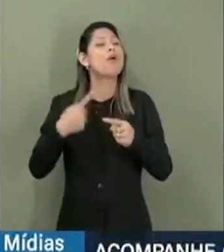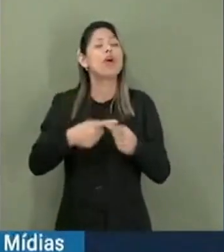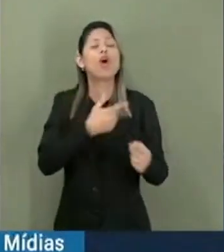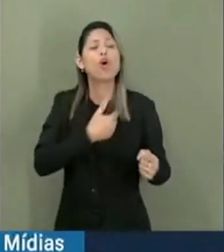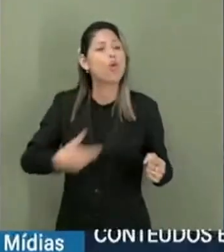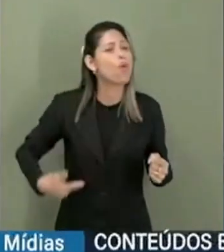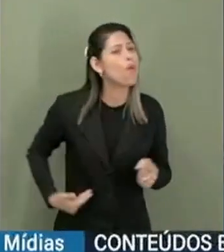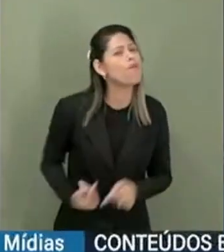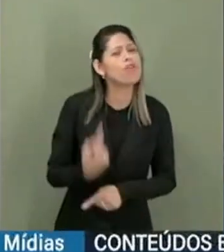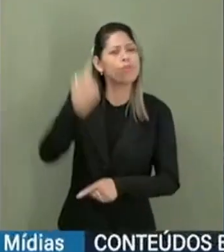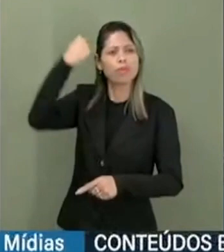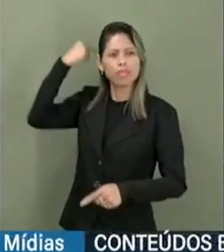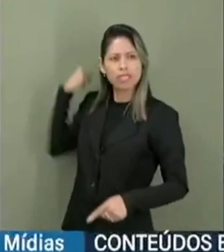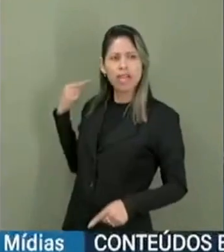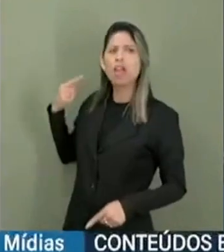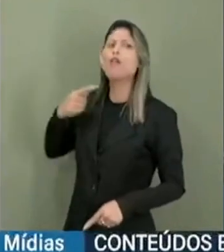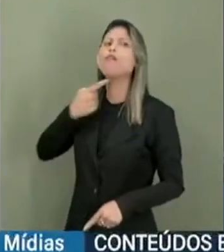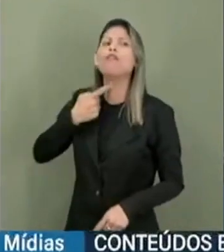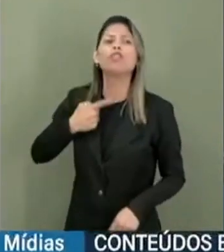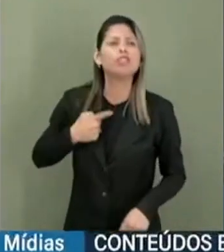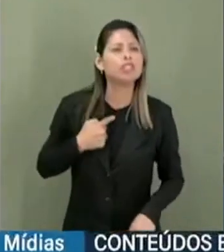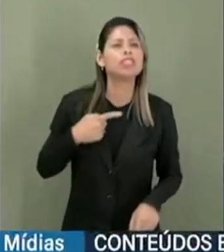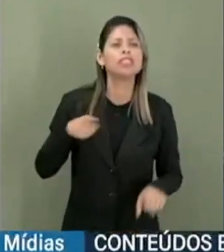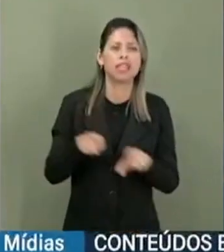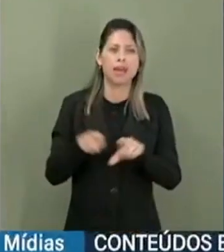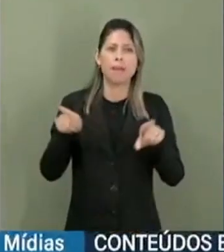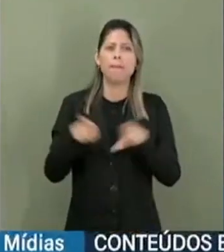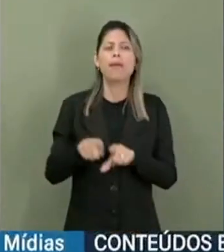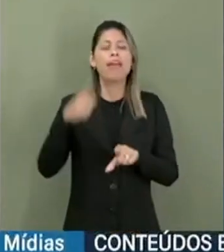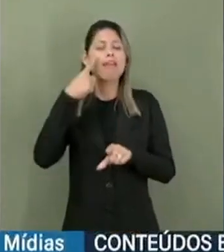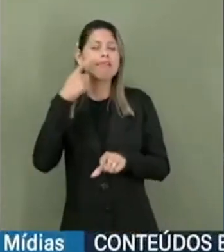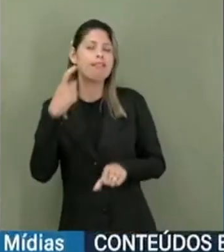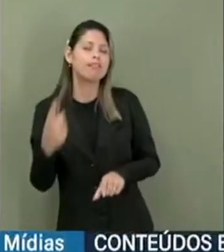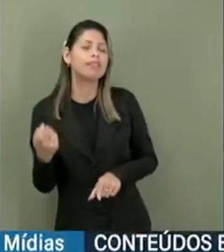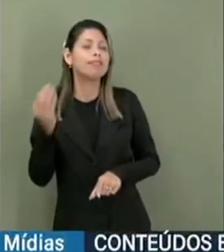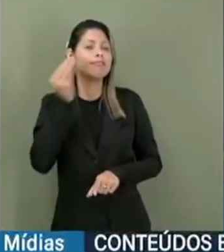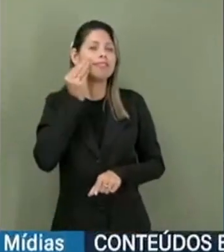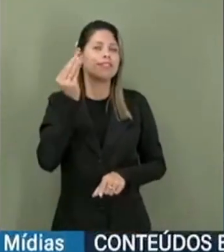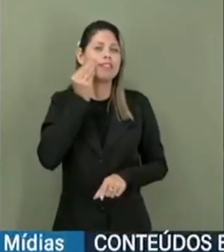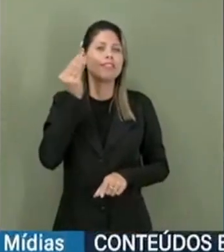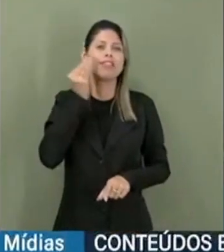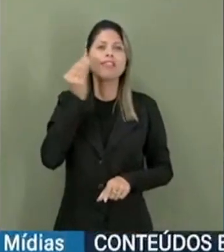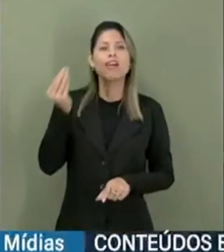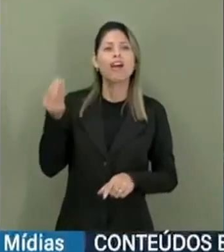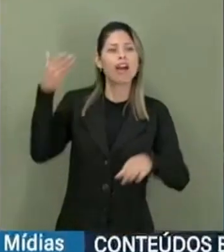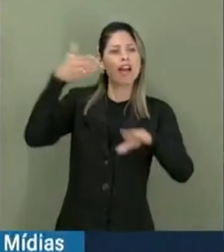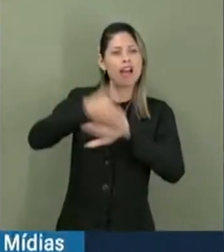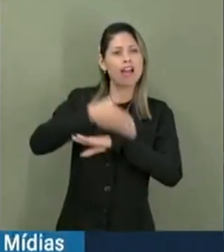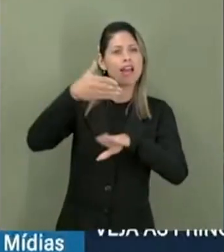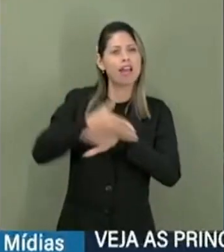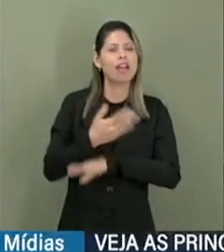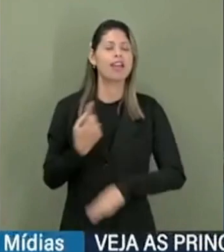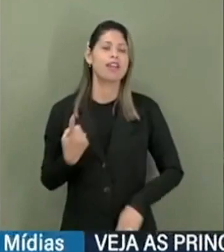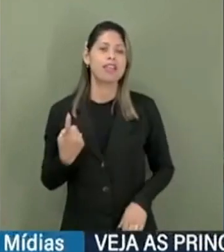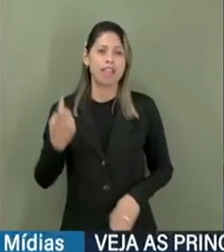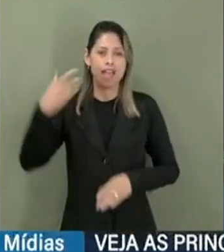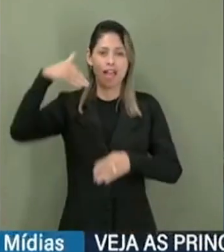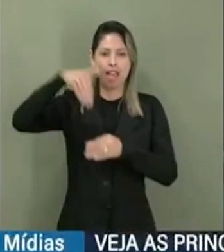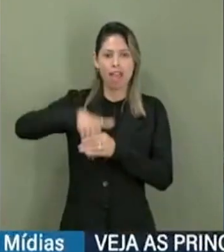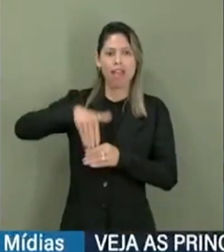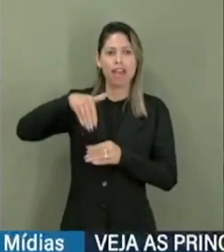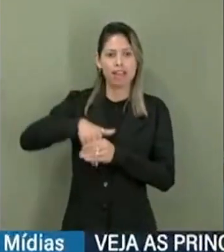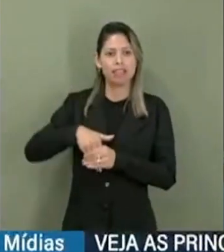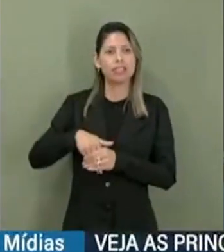que com o desejo e a intenção de ganhar a eleição imprimiu subsídios